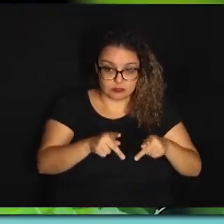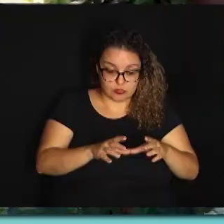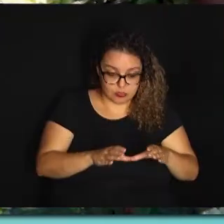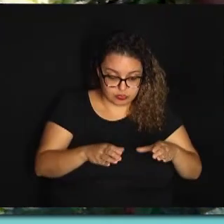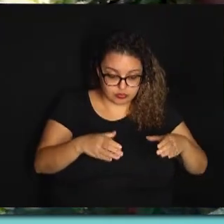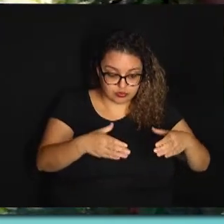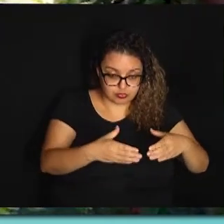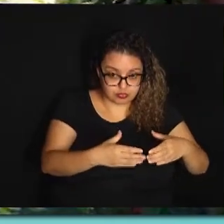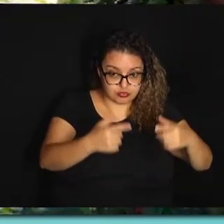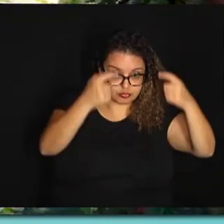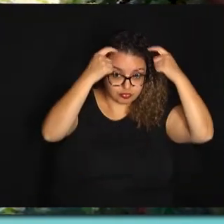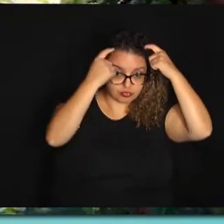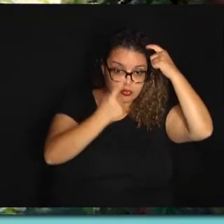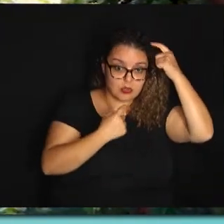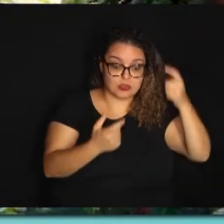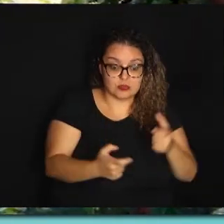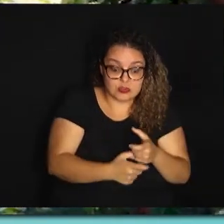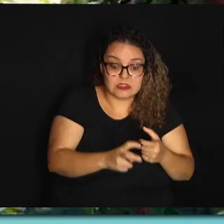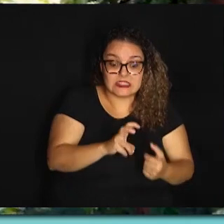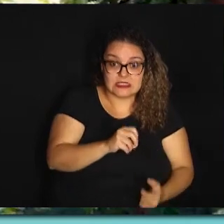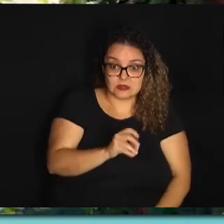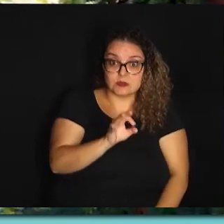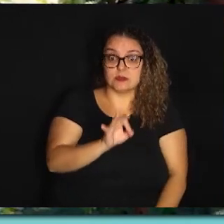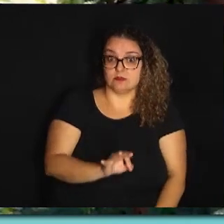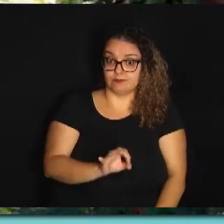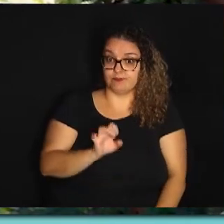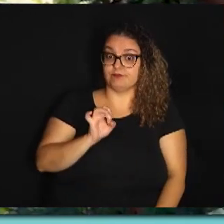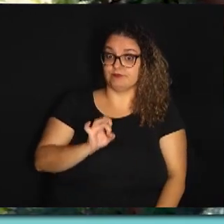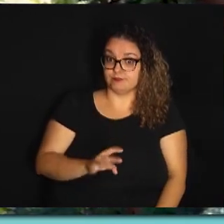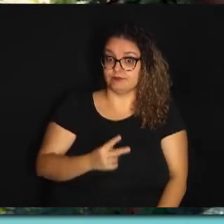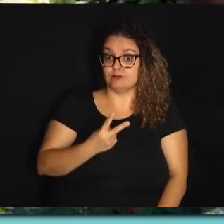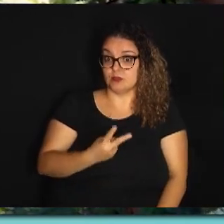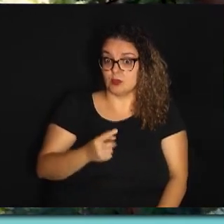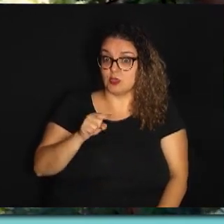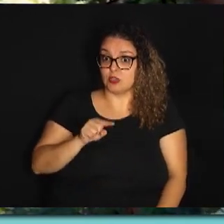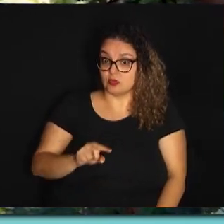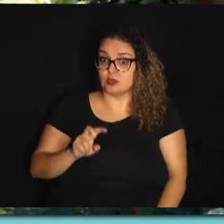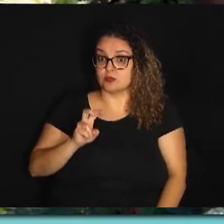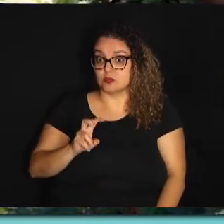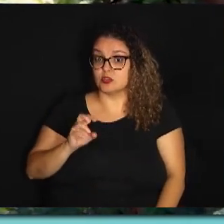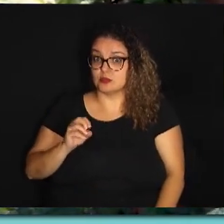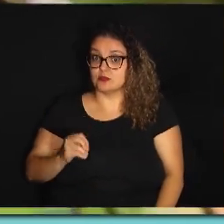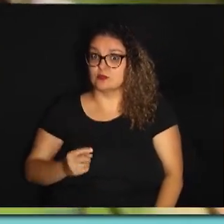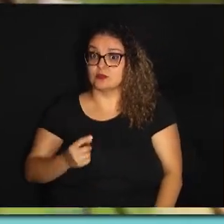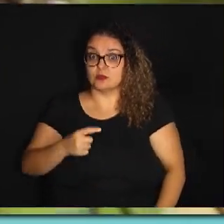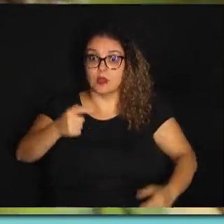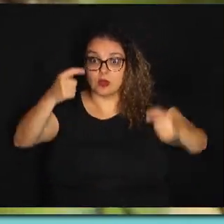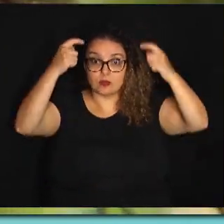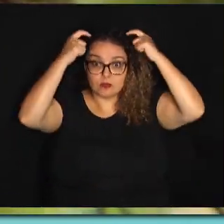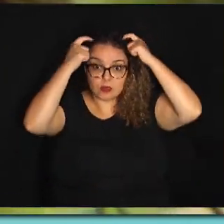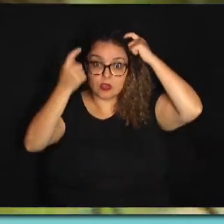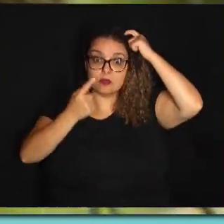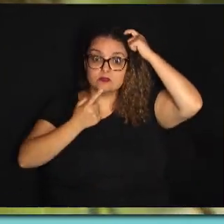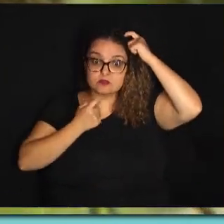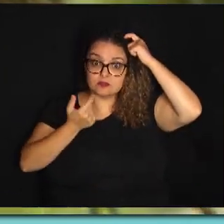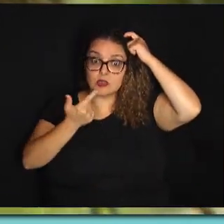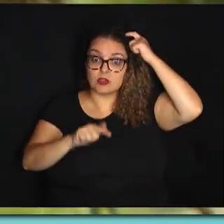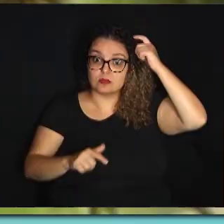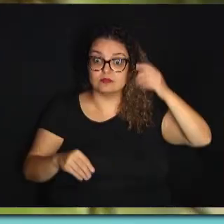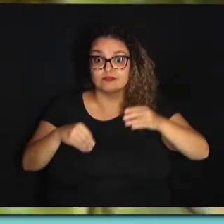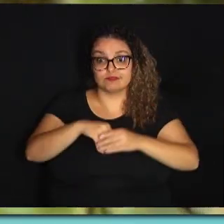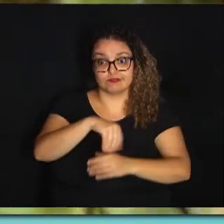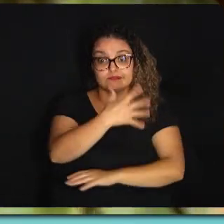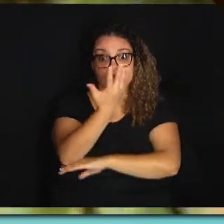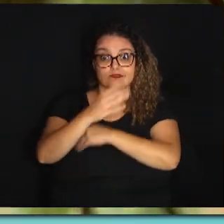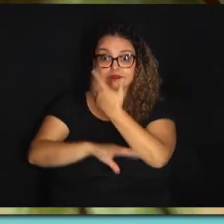população global de pandas vermelhos diminuiu em 50%, indicando que apenas cerca de 2.500 pandas